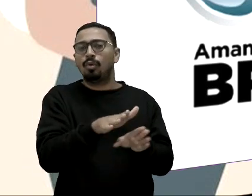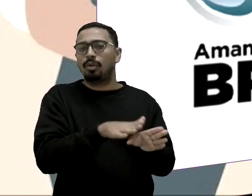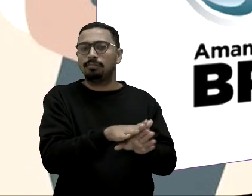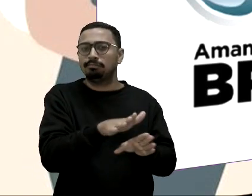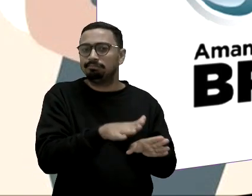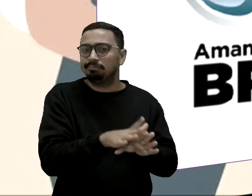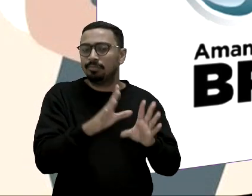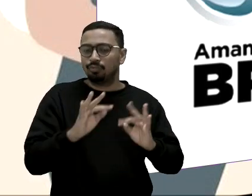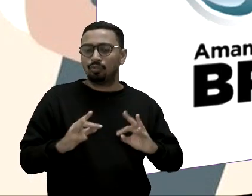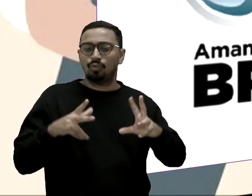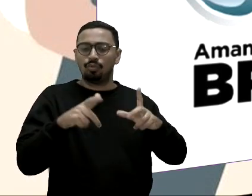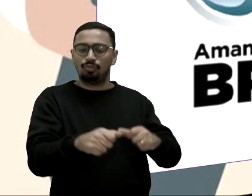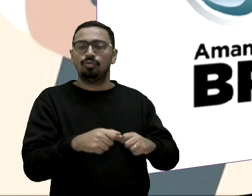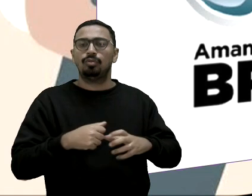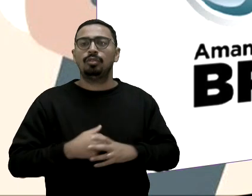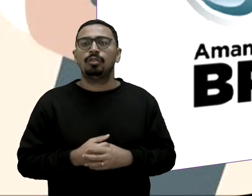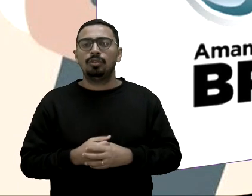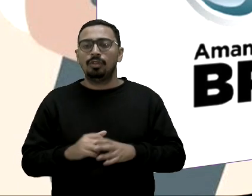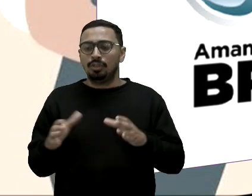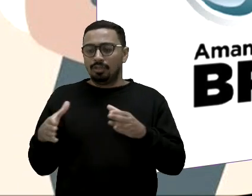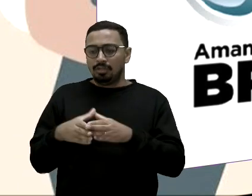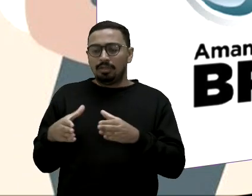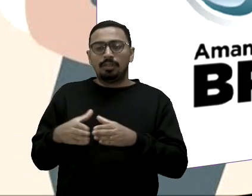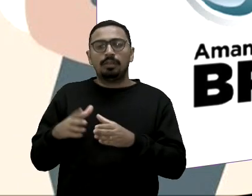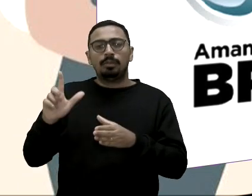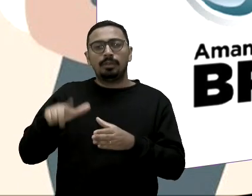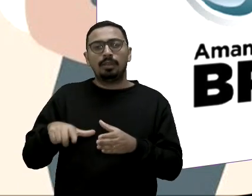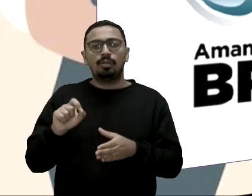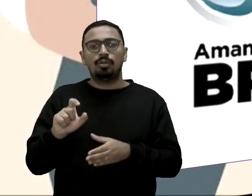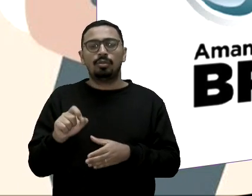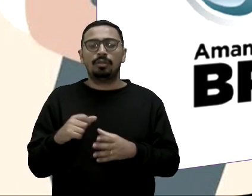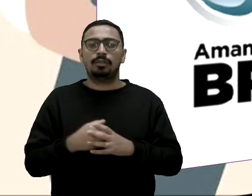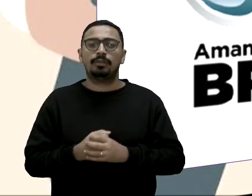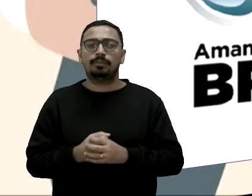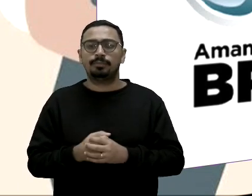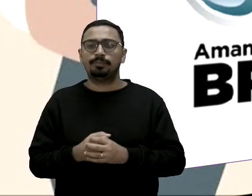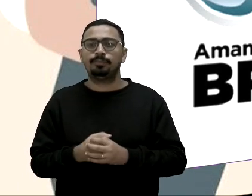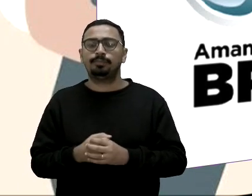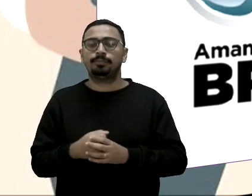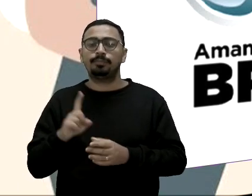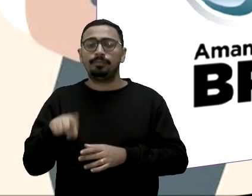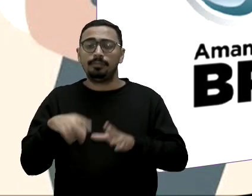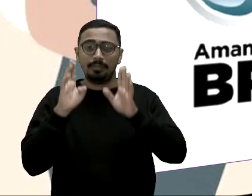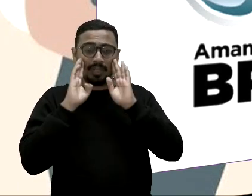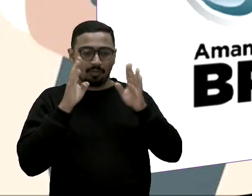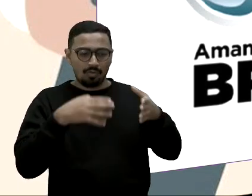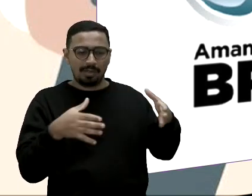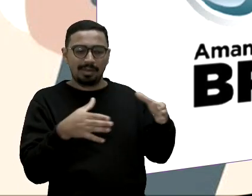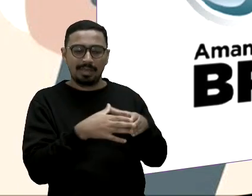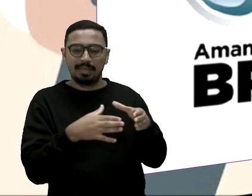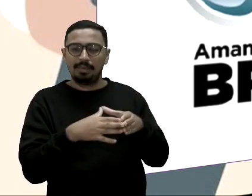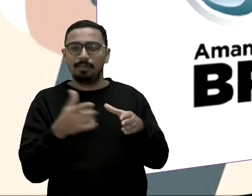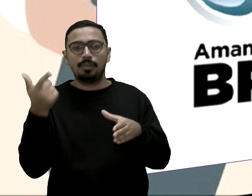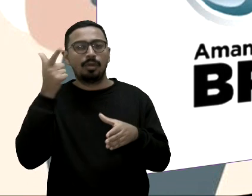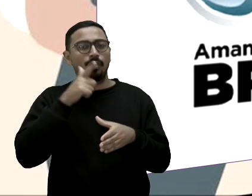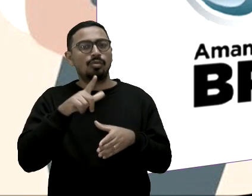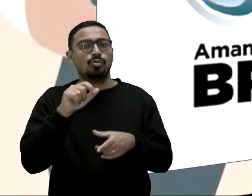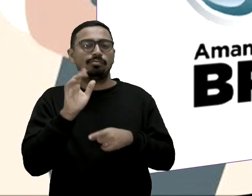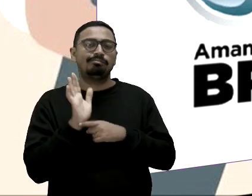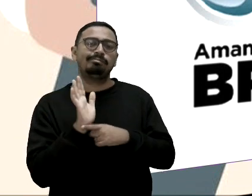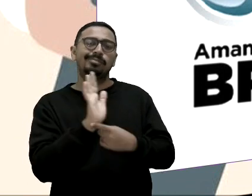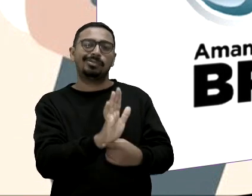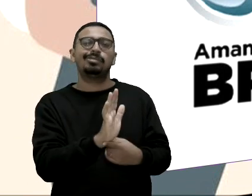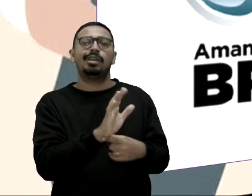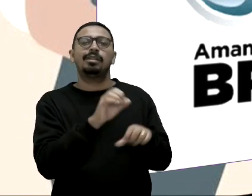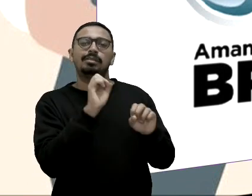para todos, a equipe não é mais voltado para o paciente, é mais voltado para a equipe, para que eles sejam aptos